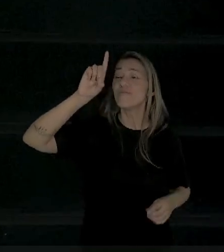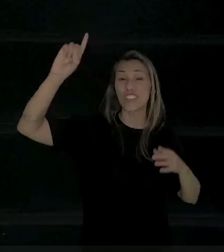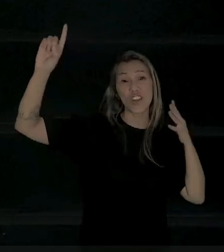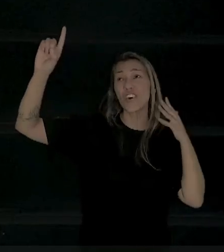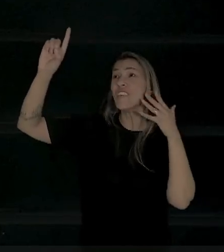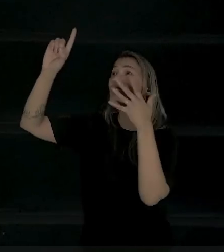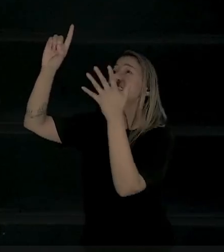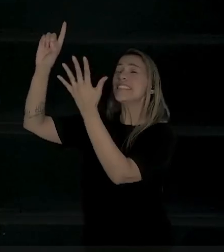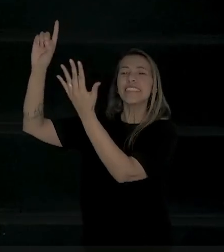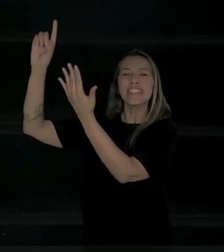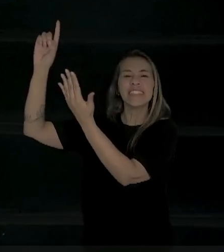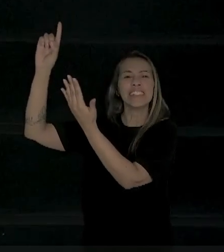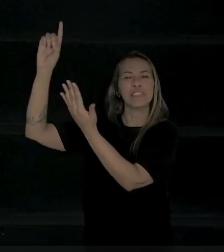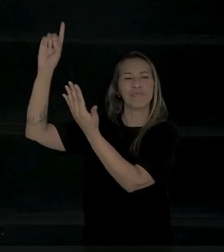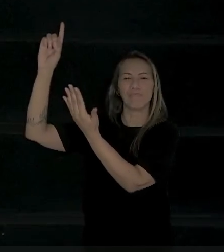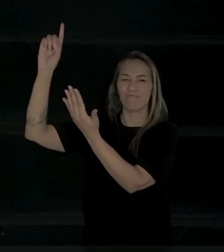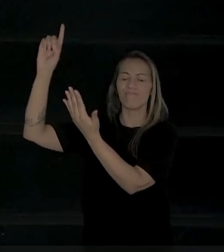Xandarabacante face,